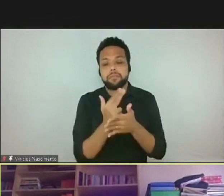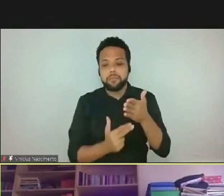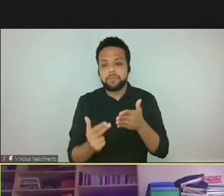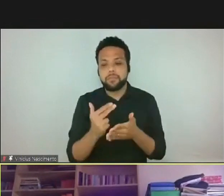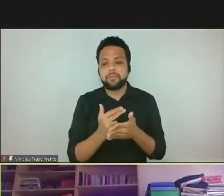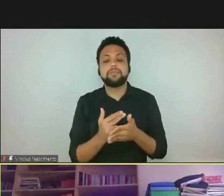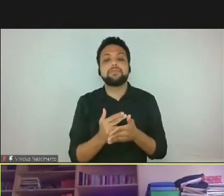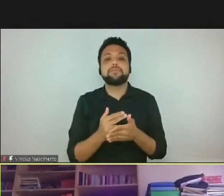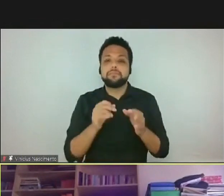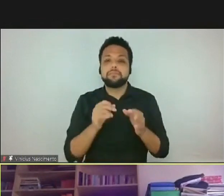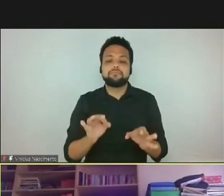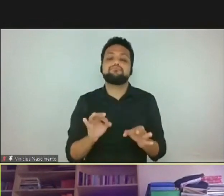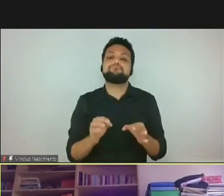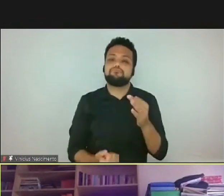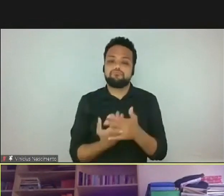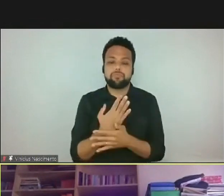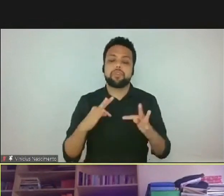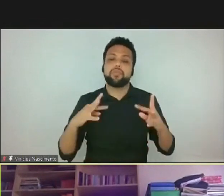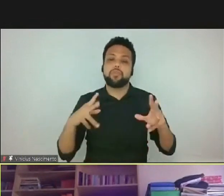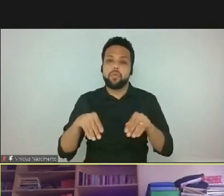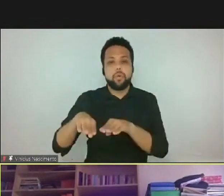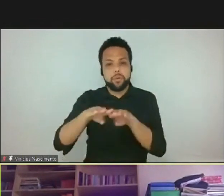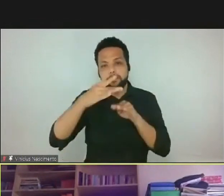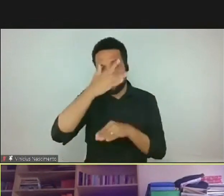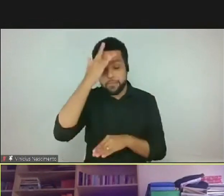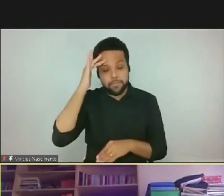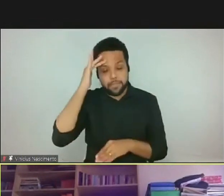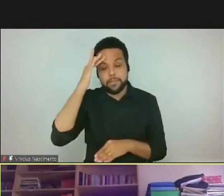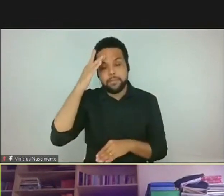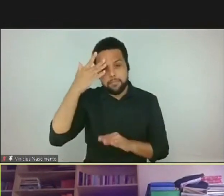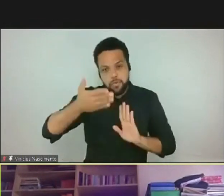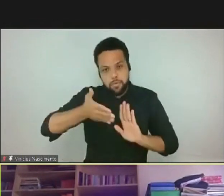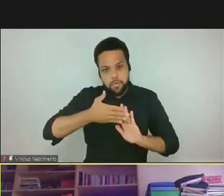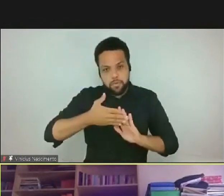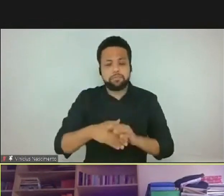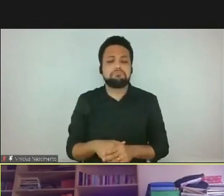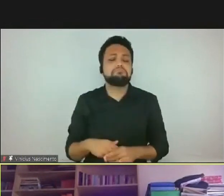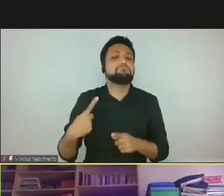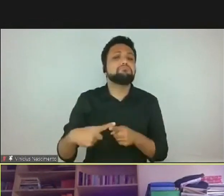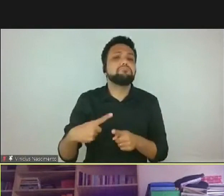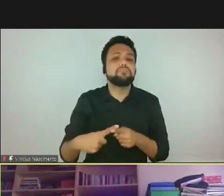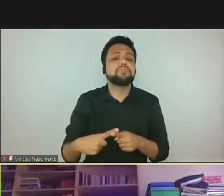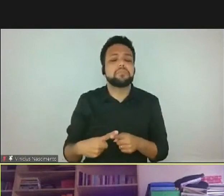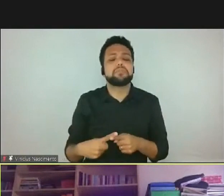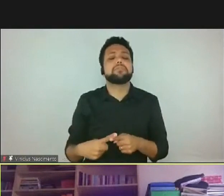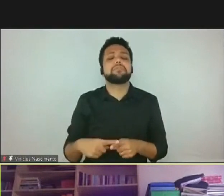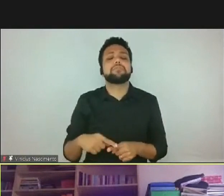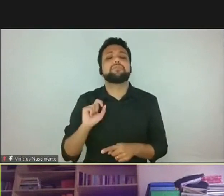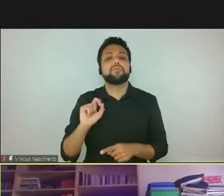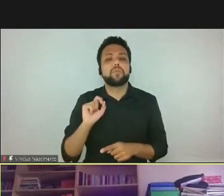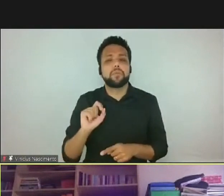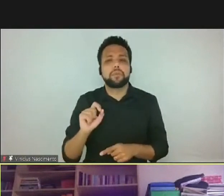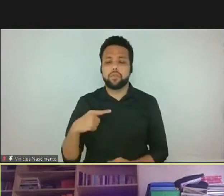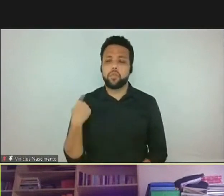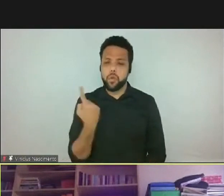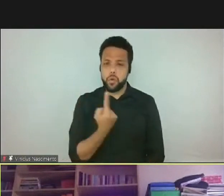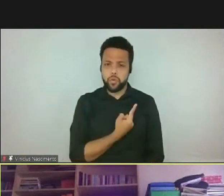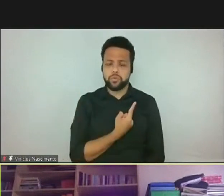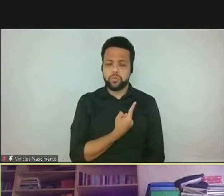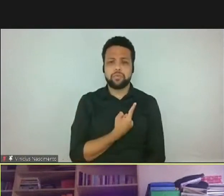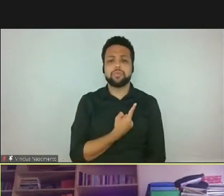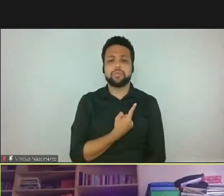um desenho criado por todos, né, nessa proposta. Porque a ideia, Vera, é que a gente não dá voz